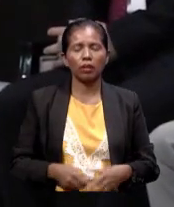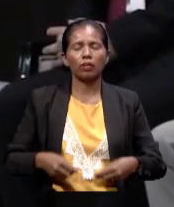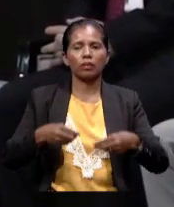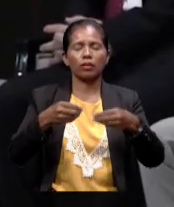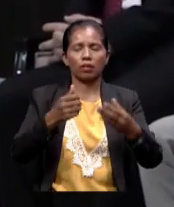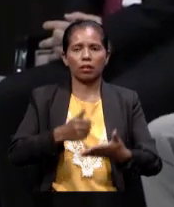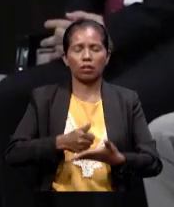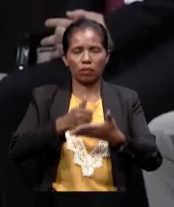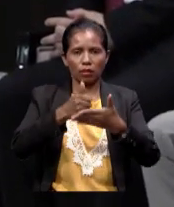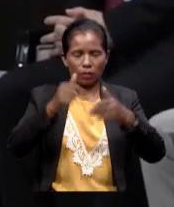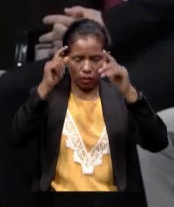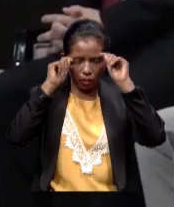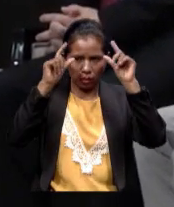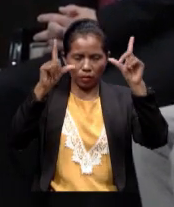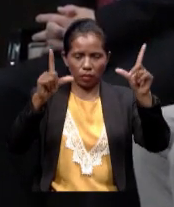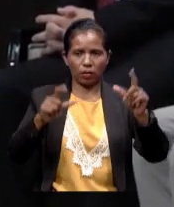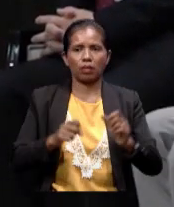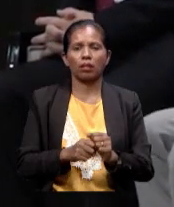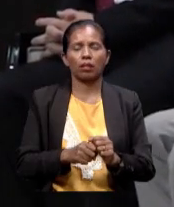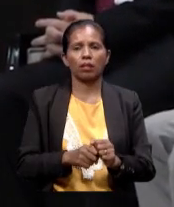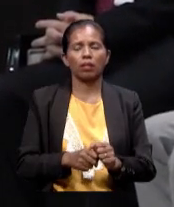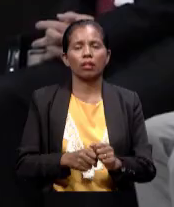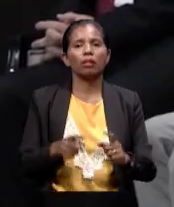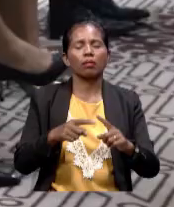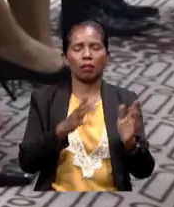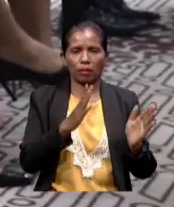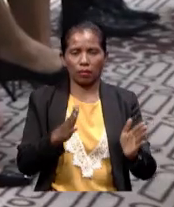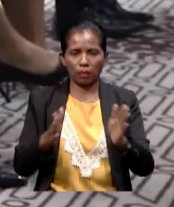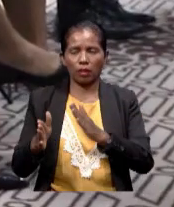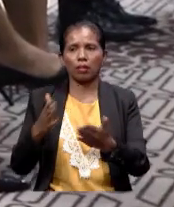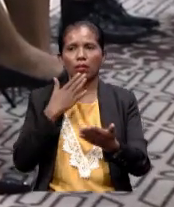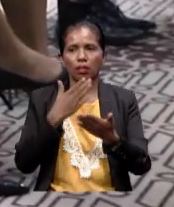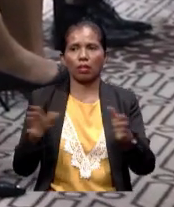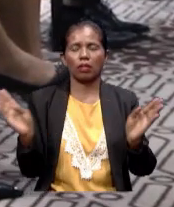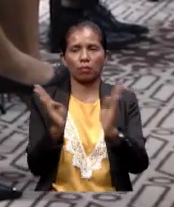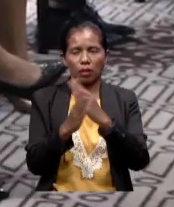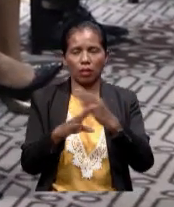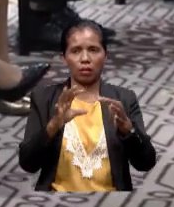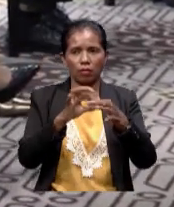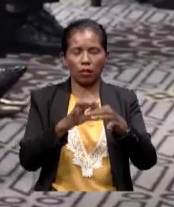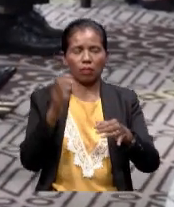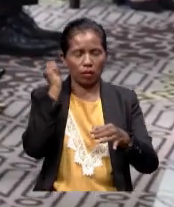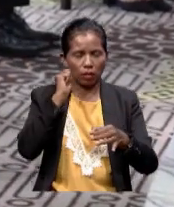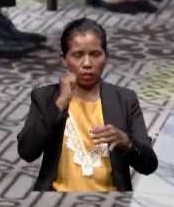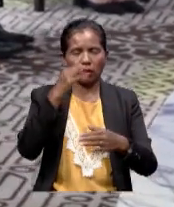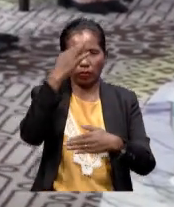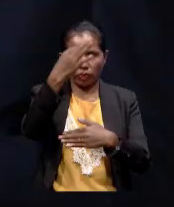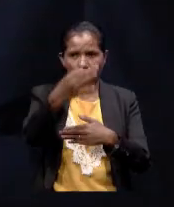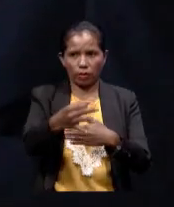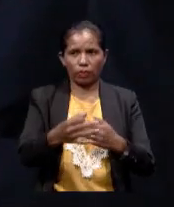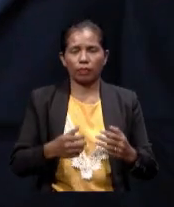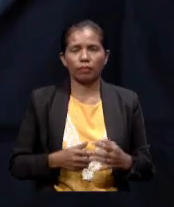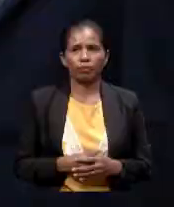assistência ba Timor hodi prepara andia kliutang at sai membro ASEAN ia futuro full